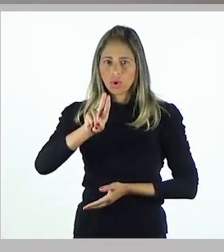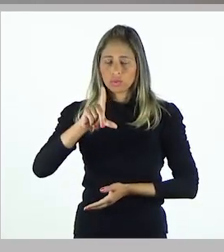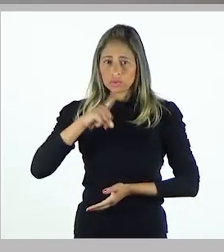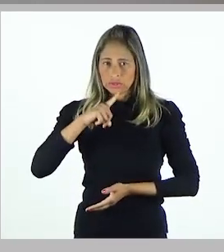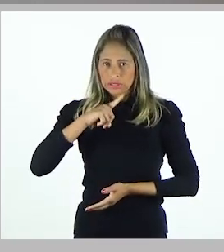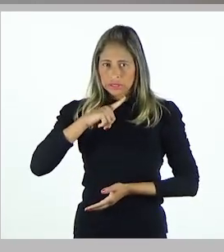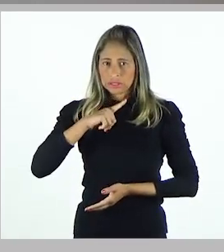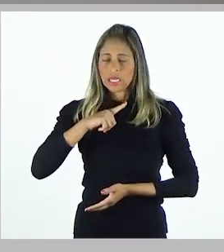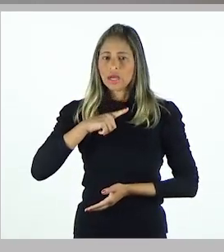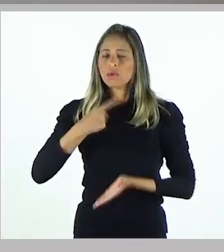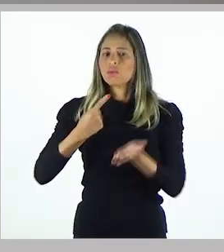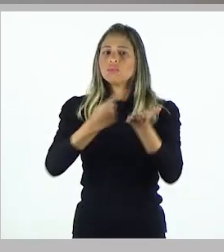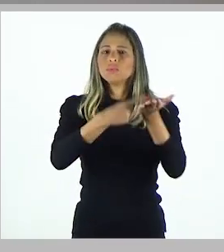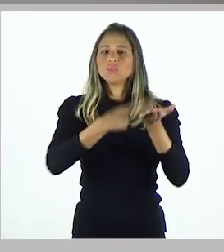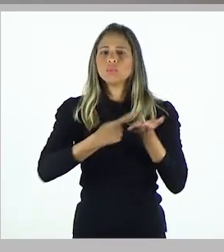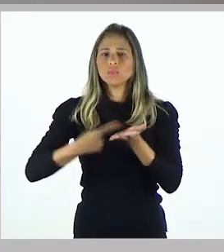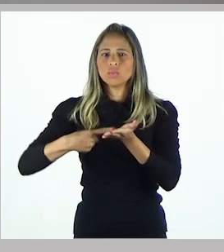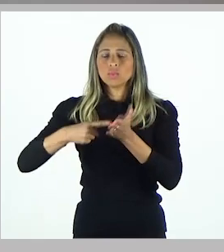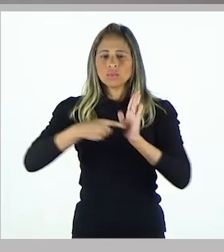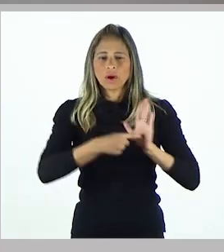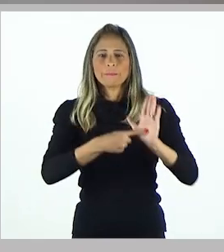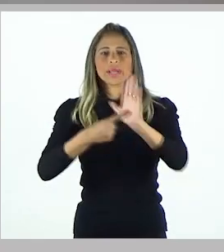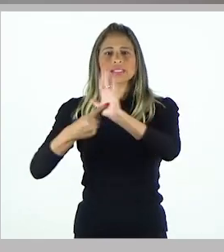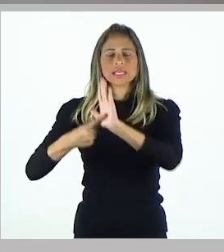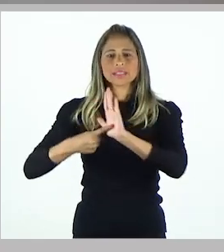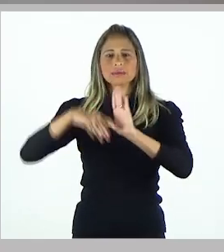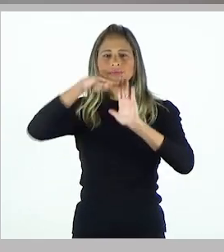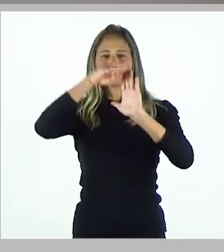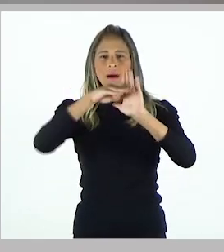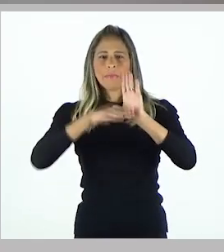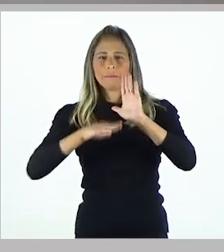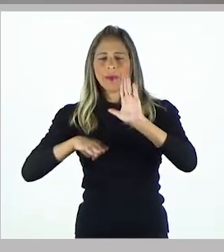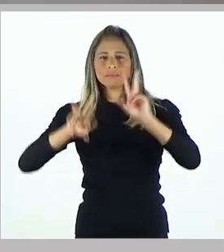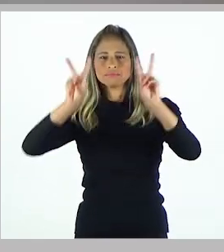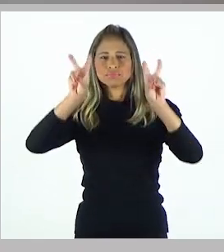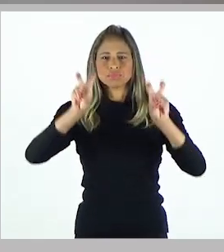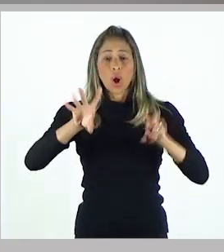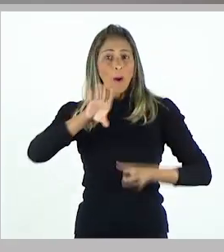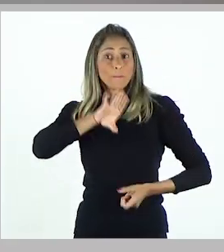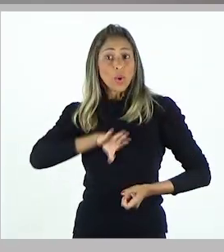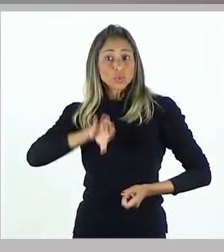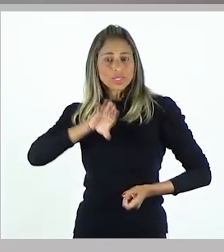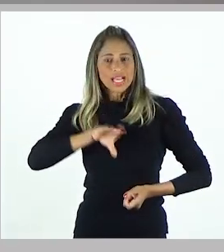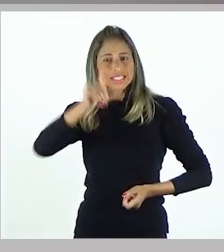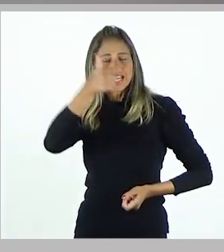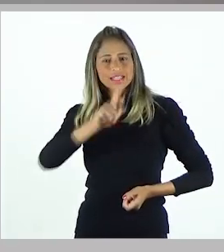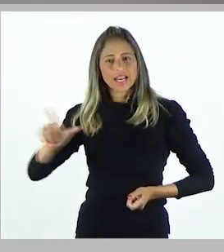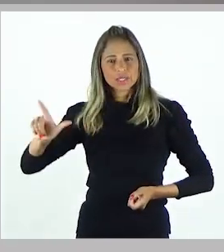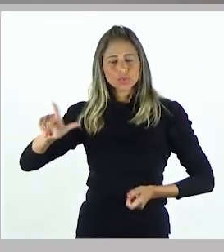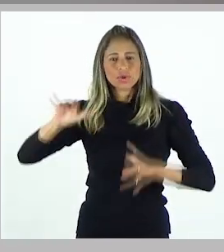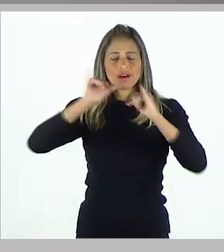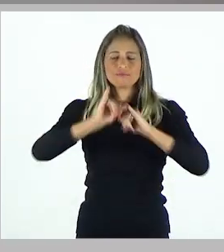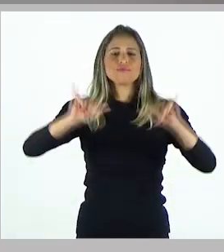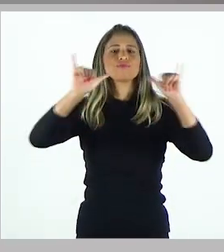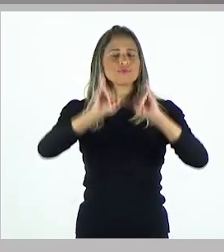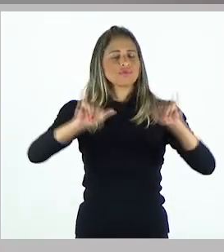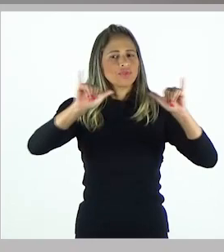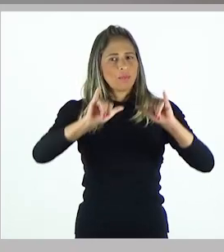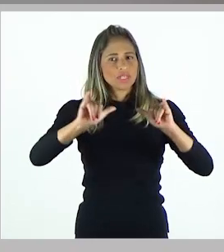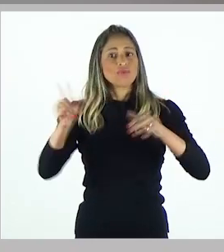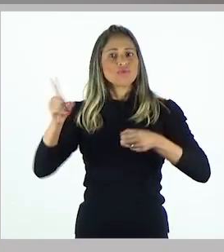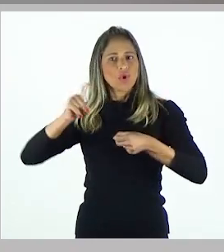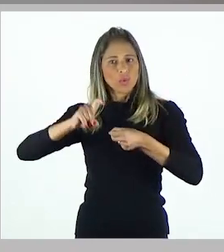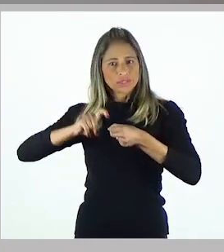se constituiu no compromisso para apresentarmos uma seleção de títulos em português de literatura